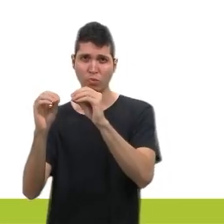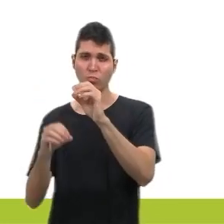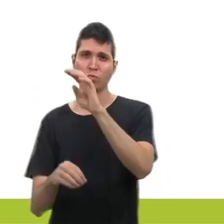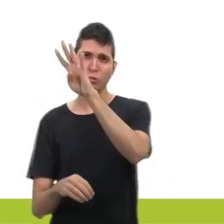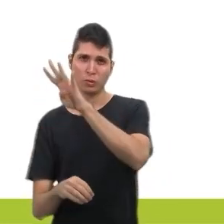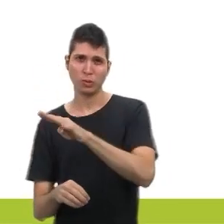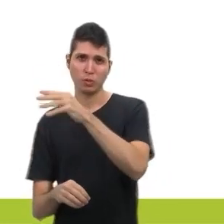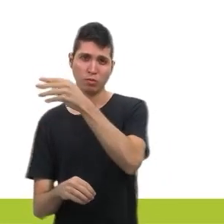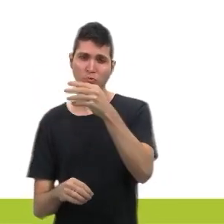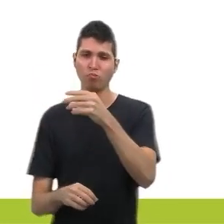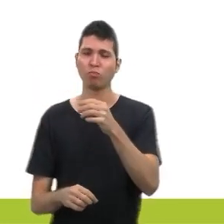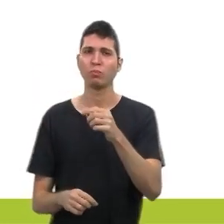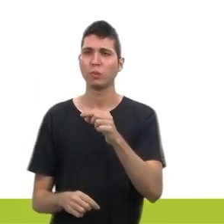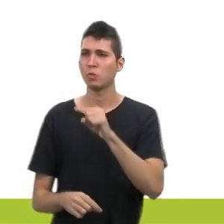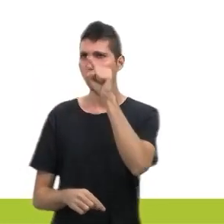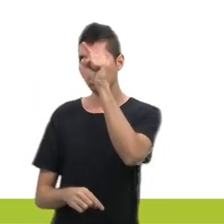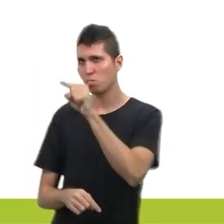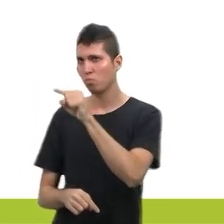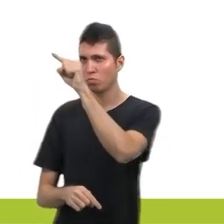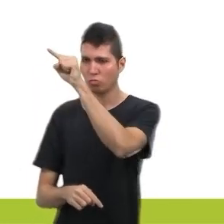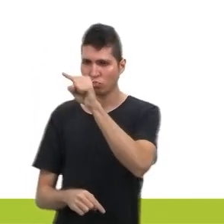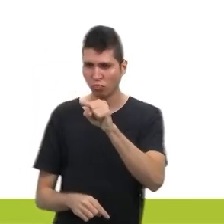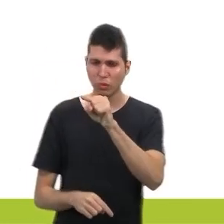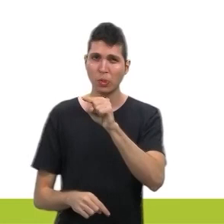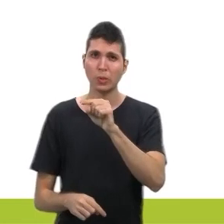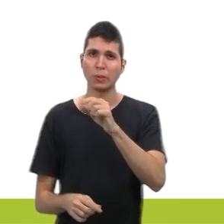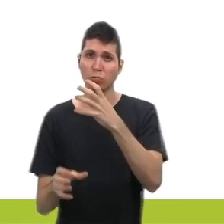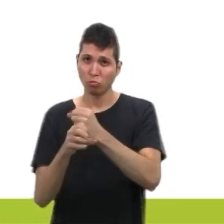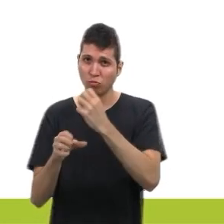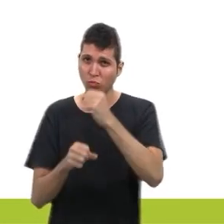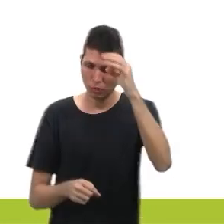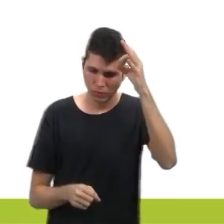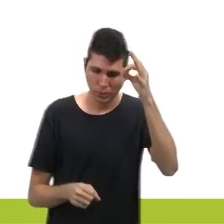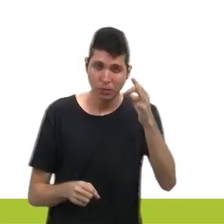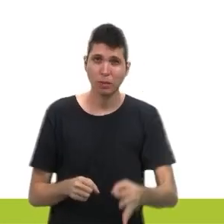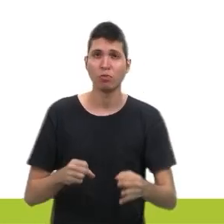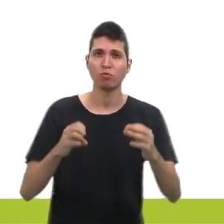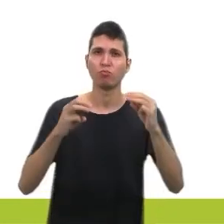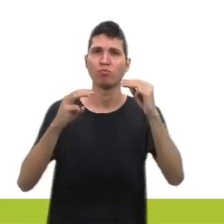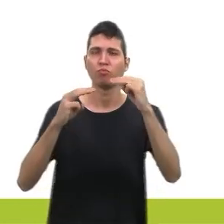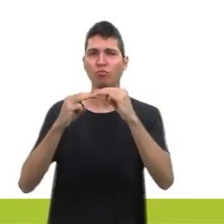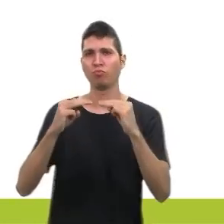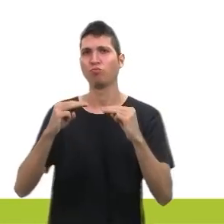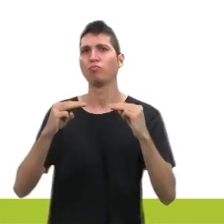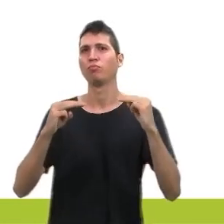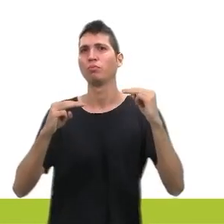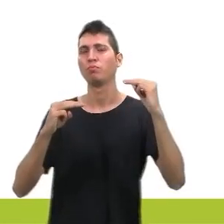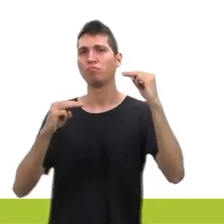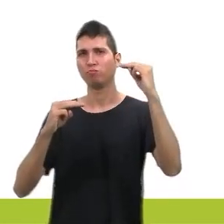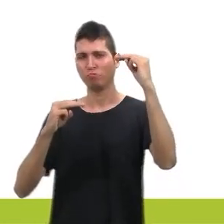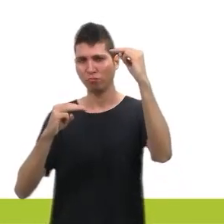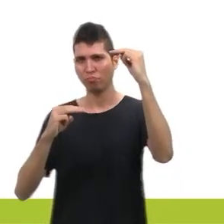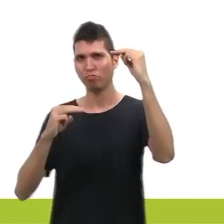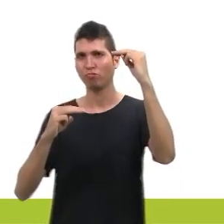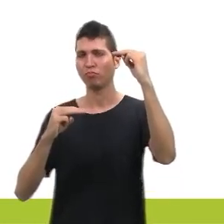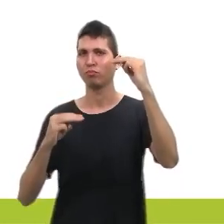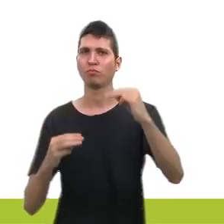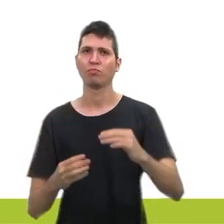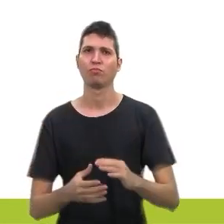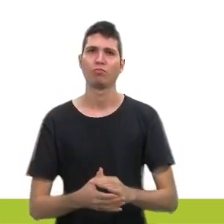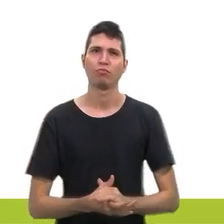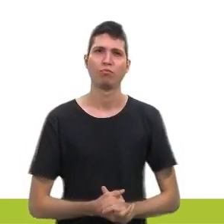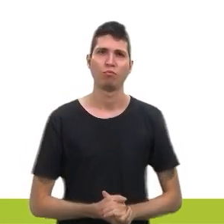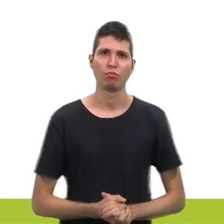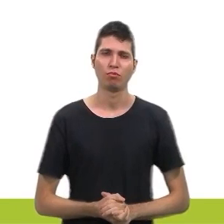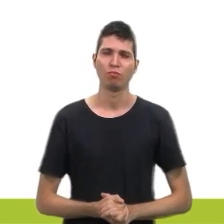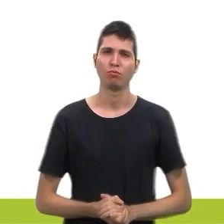comando, marque a alternativa com os valores corretos da média, moda e mediana. Pessoal, muita atenção que vai aparecer aqui, ó, a primeira dica do professor